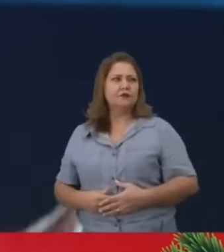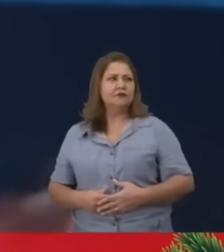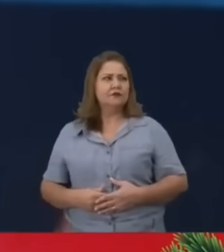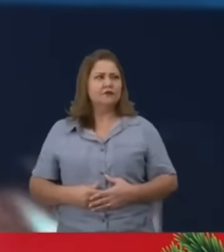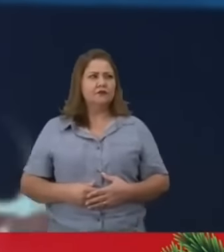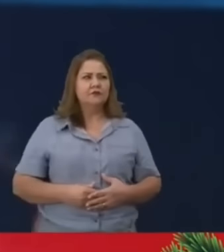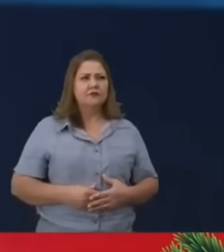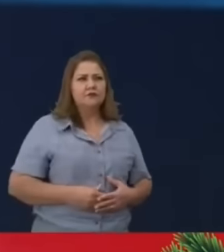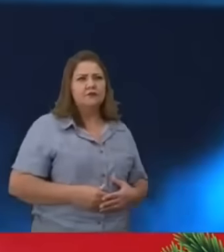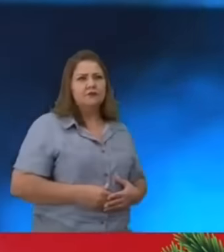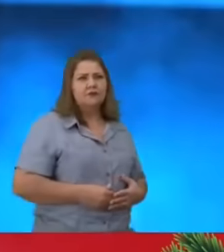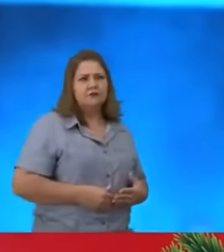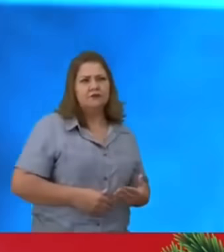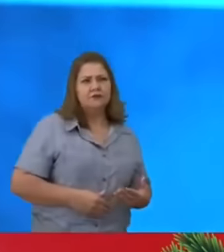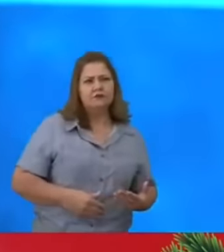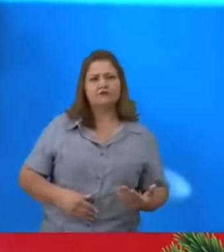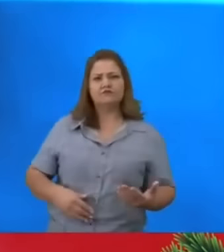é tão voraz.